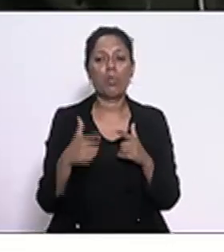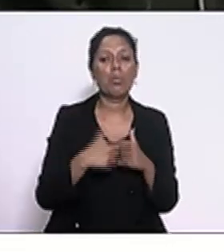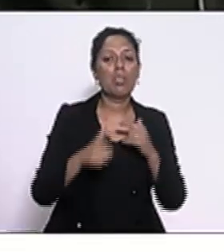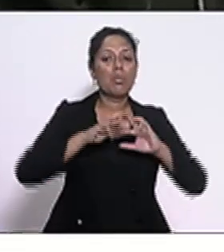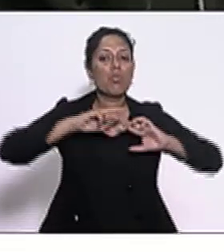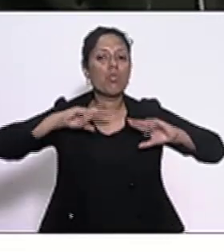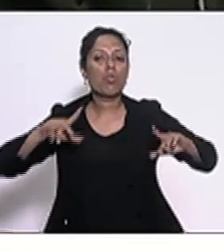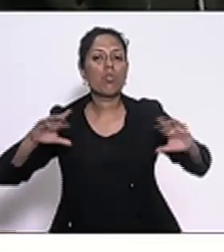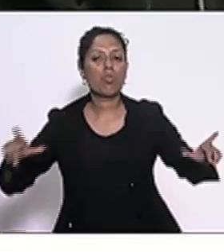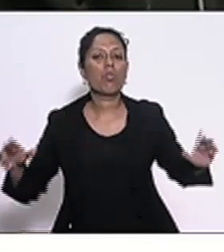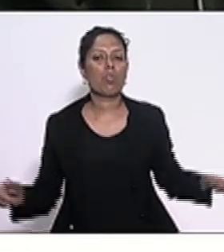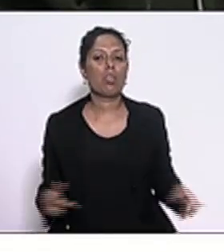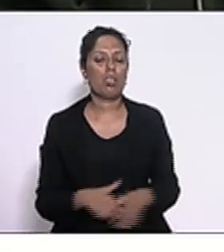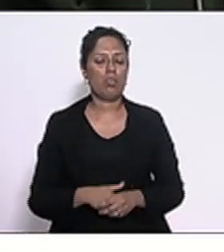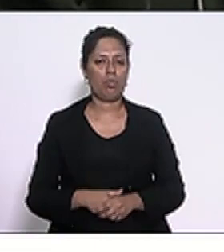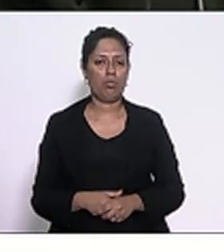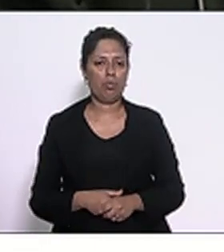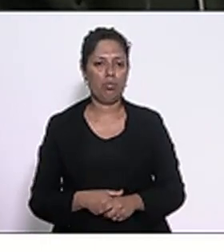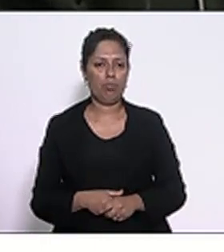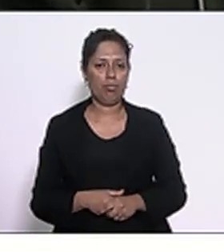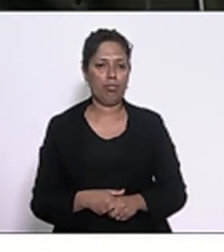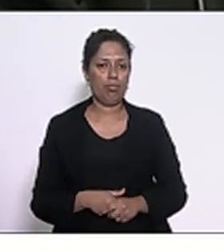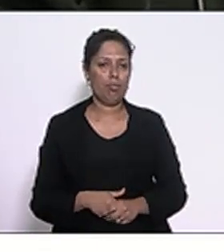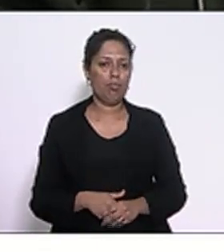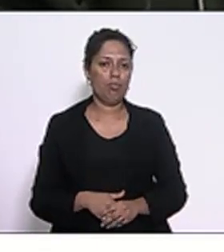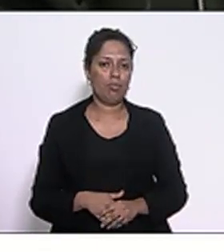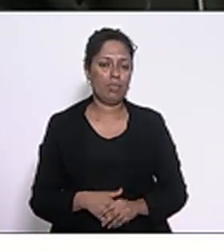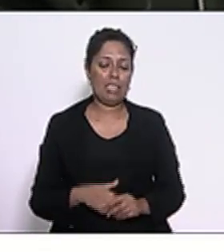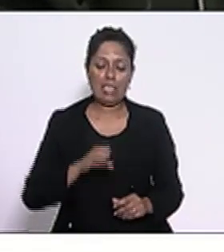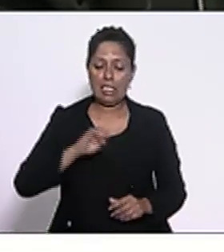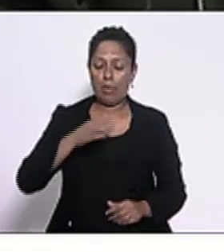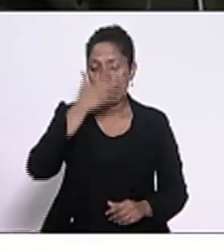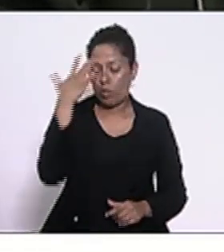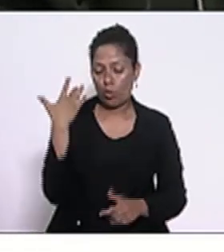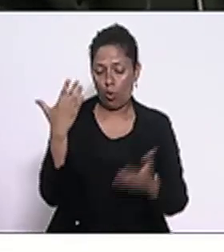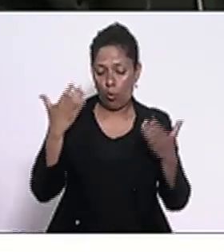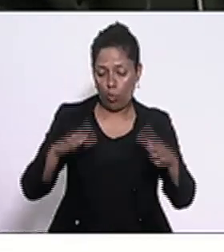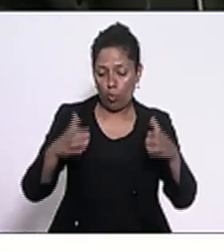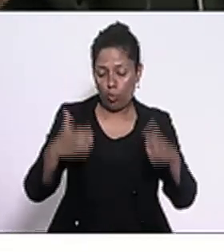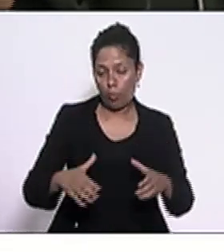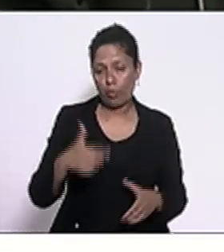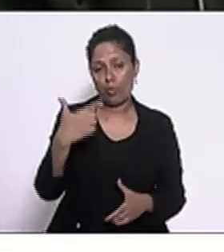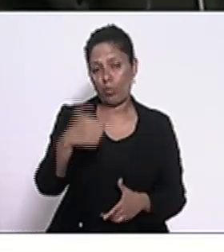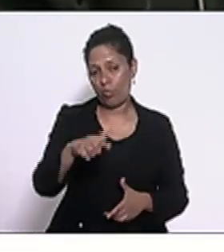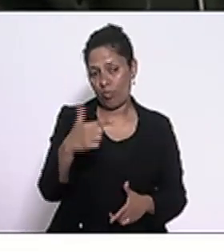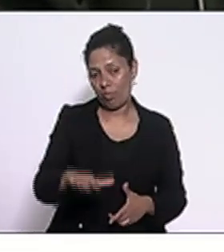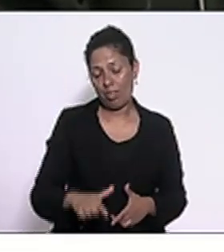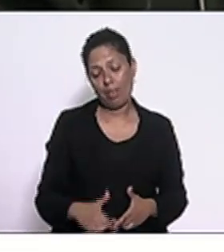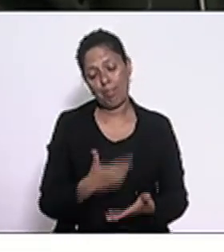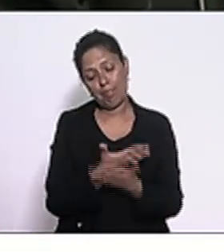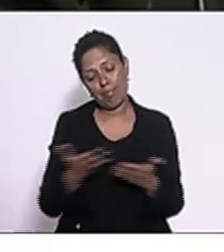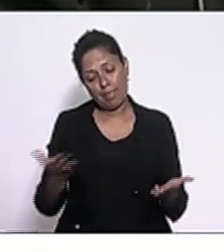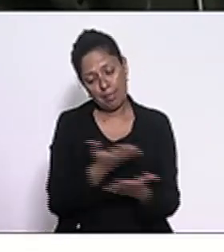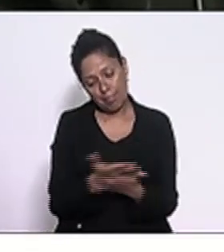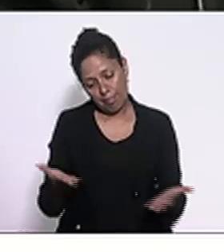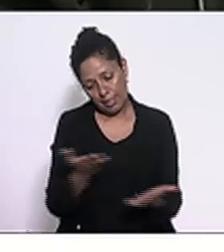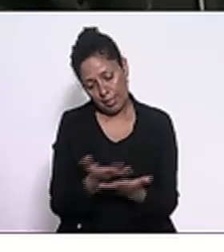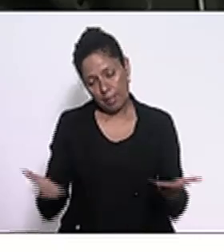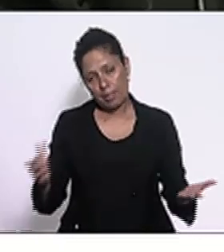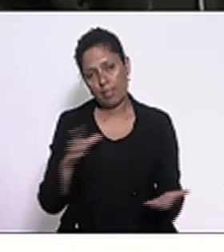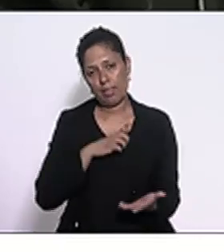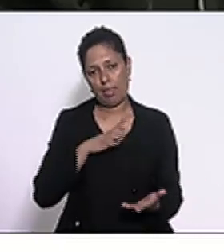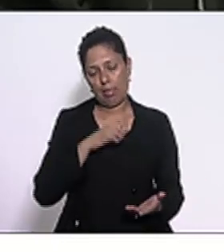e precisa de reposição. Então, não tem reposição e a perda vai acontecendo ao longo do tempo. Se